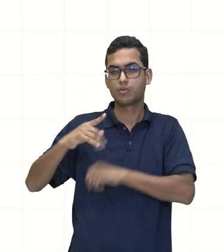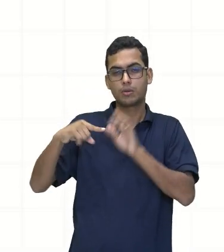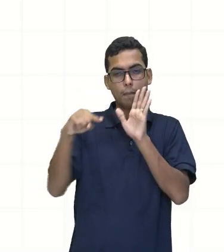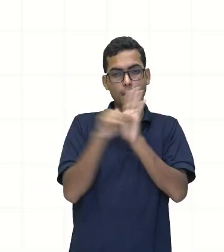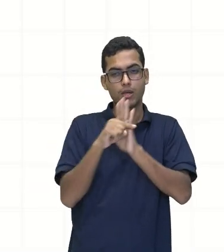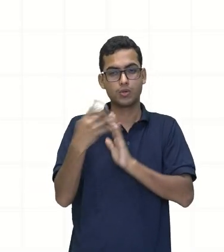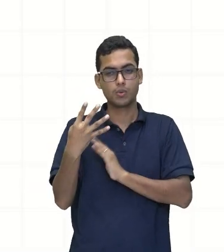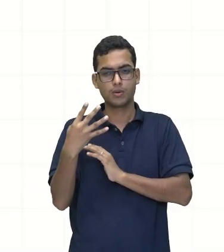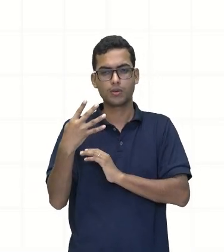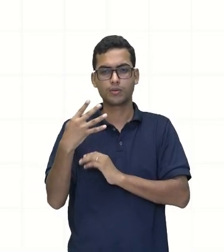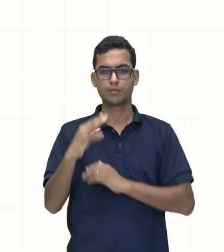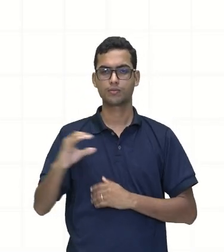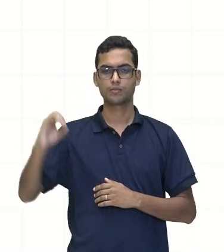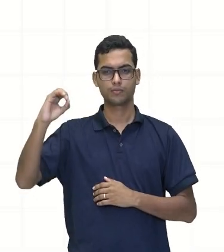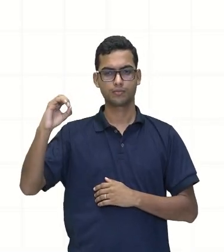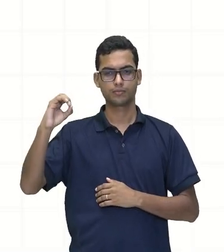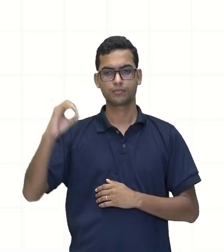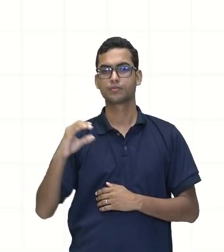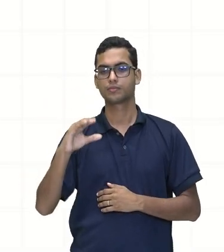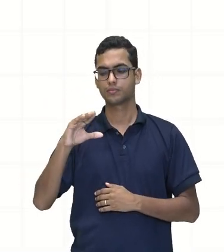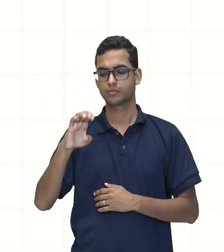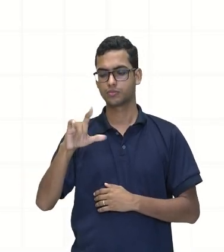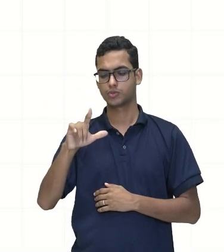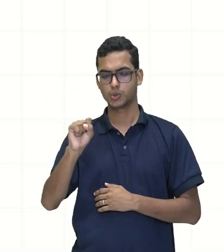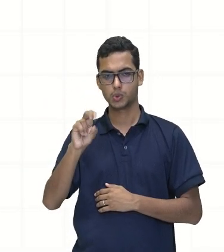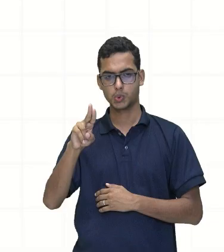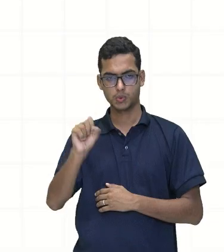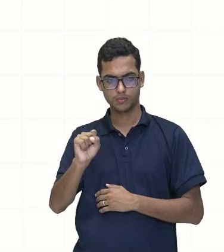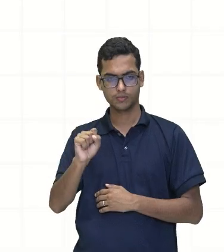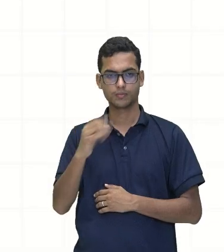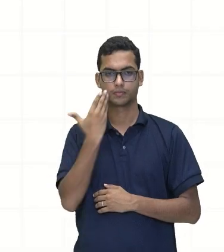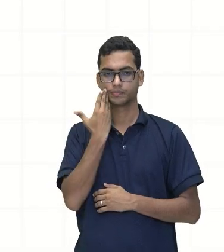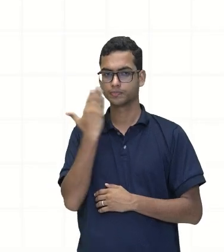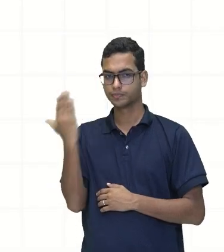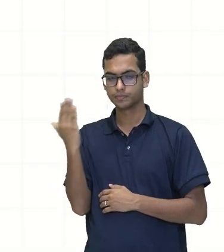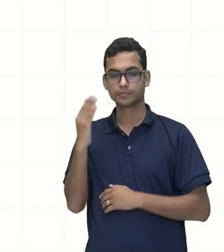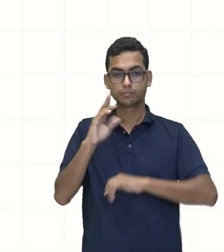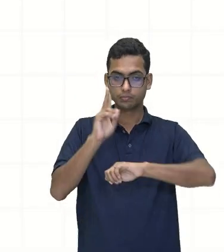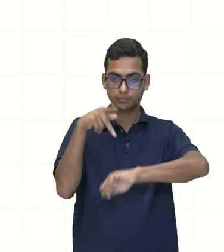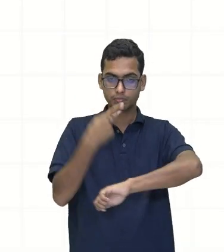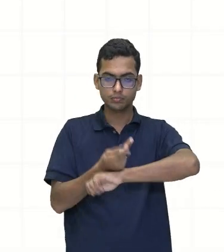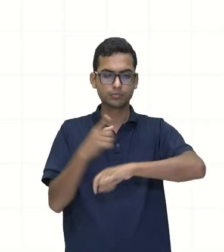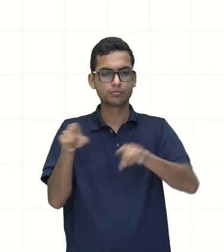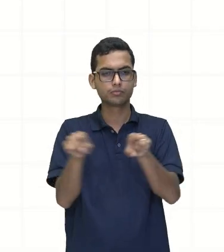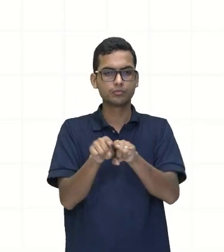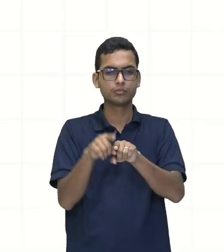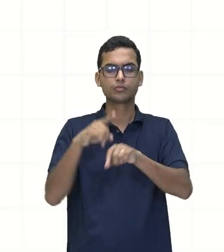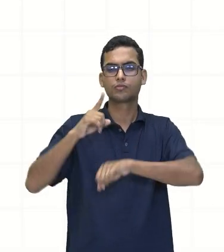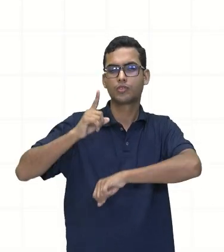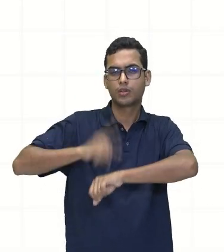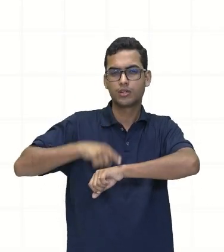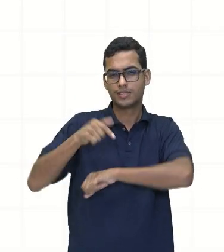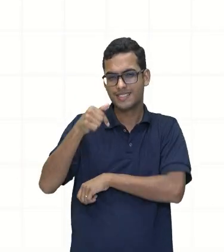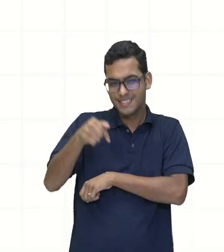negativos. Né? E às 7 horas foi para 0 graus